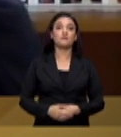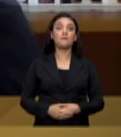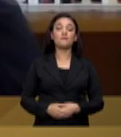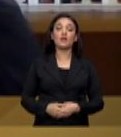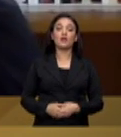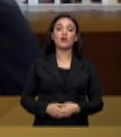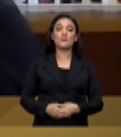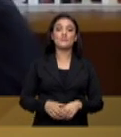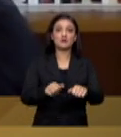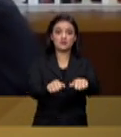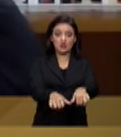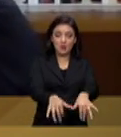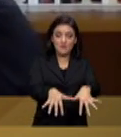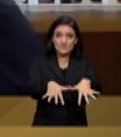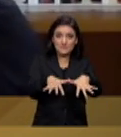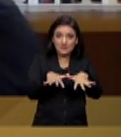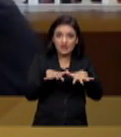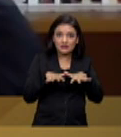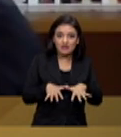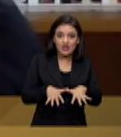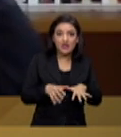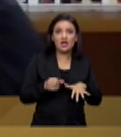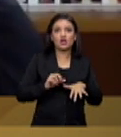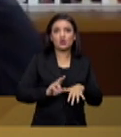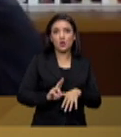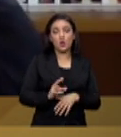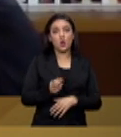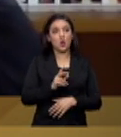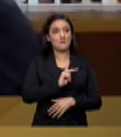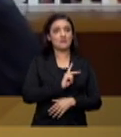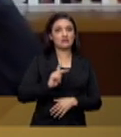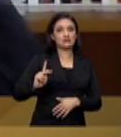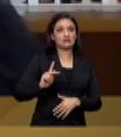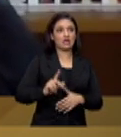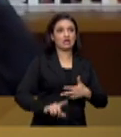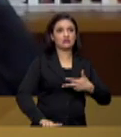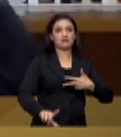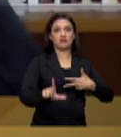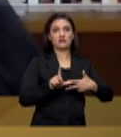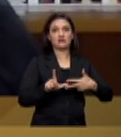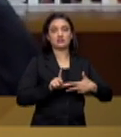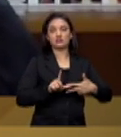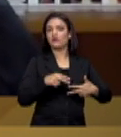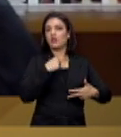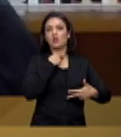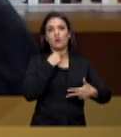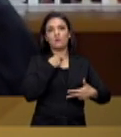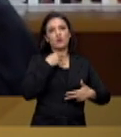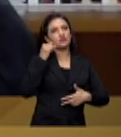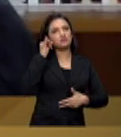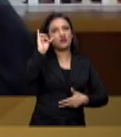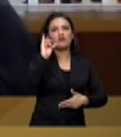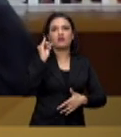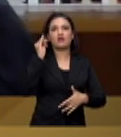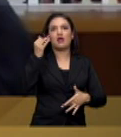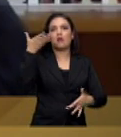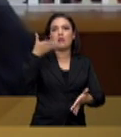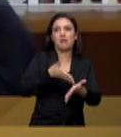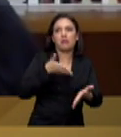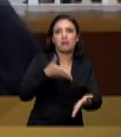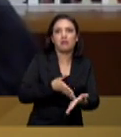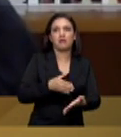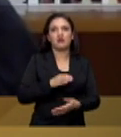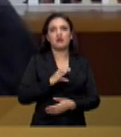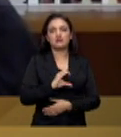os órgãos dirigentes das casas legislativas tem o poder de impedir a instalação das CPIs, justamente porque